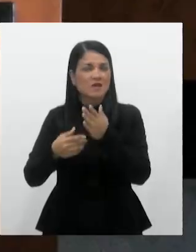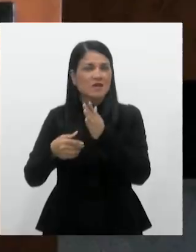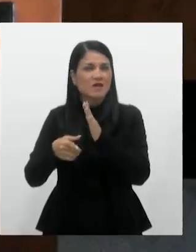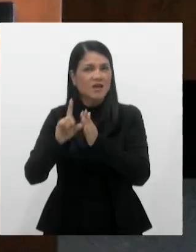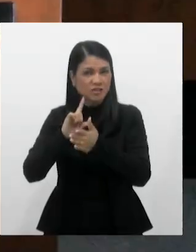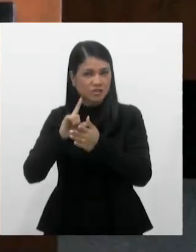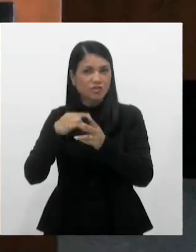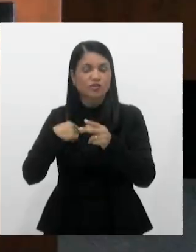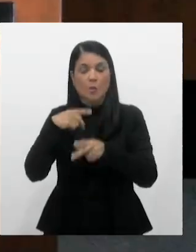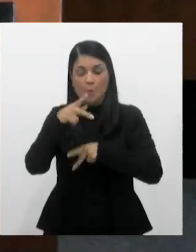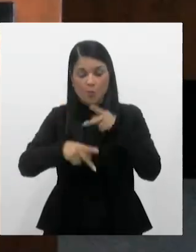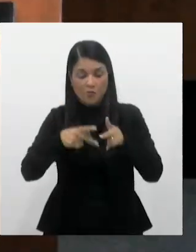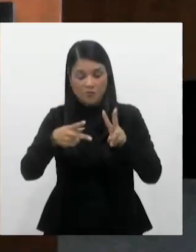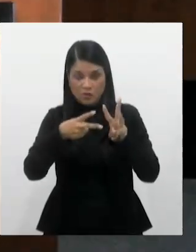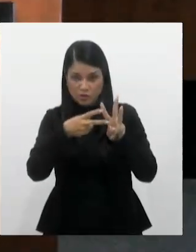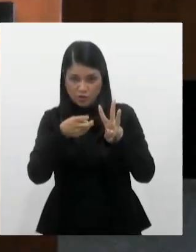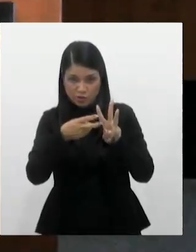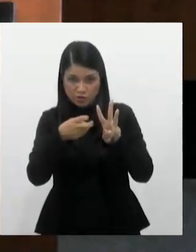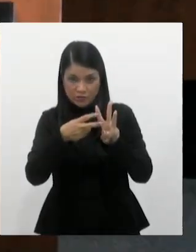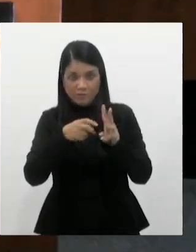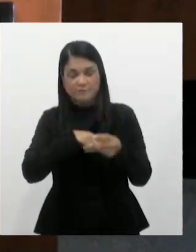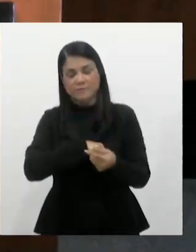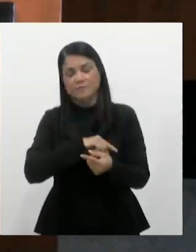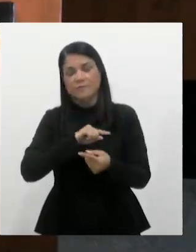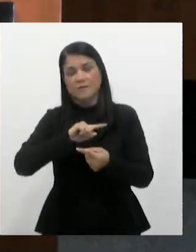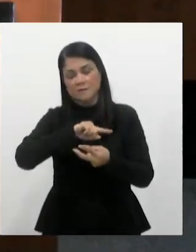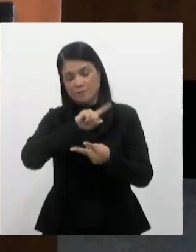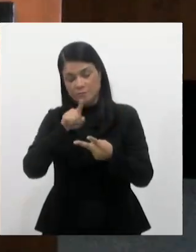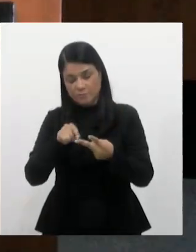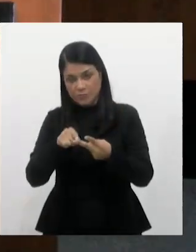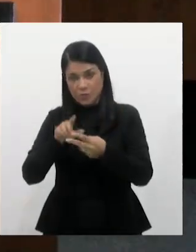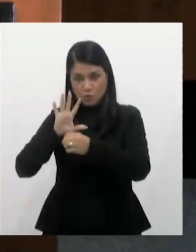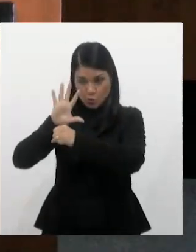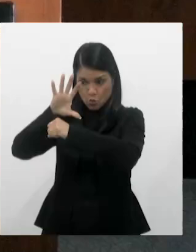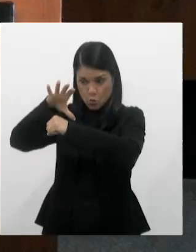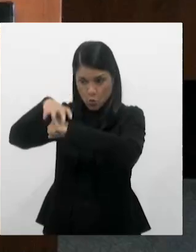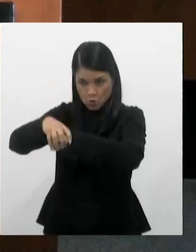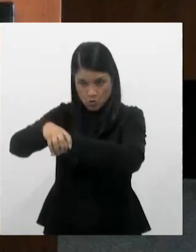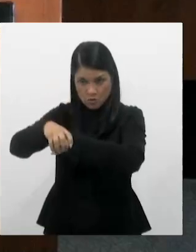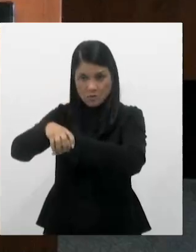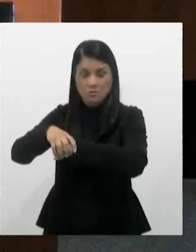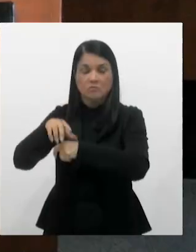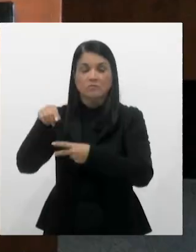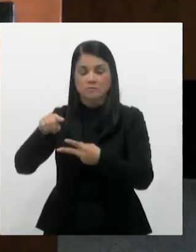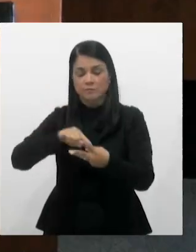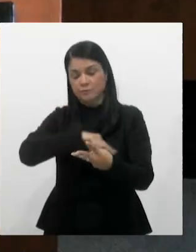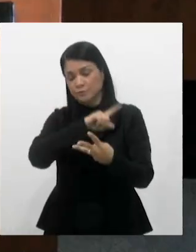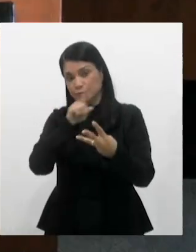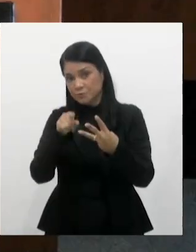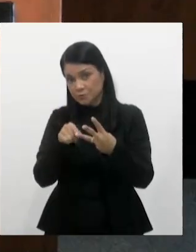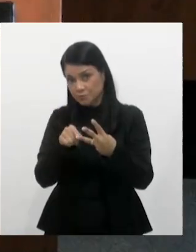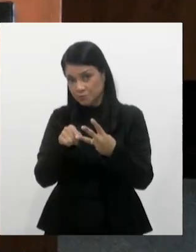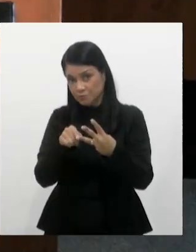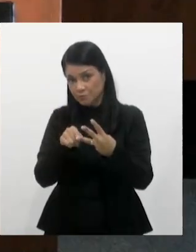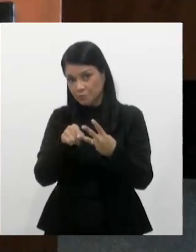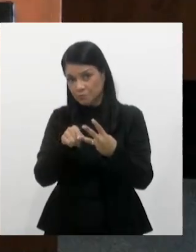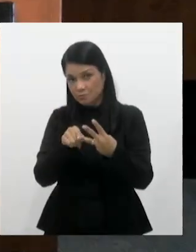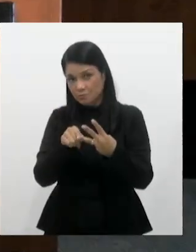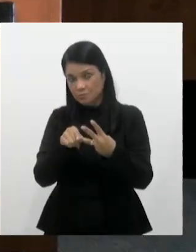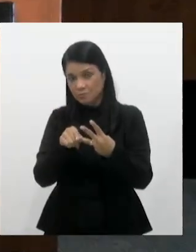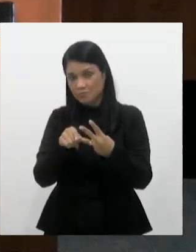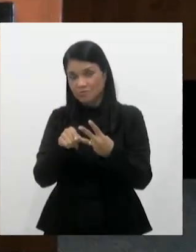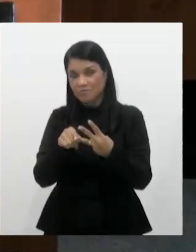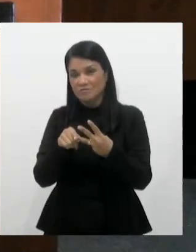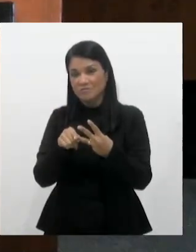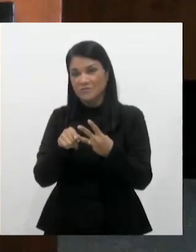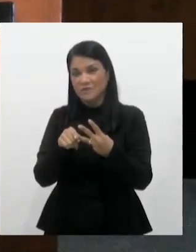povos indígenas, depois tivemos os colonizadores, depois todo o